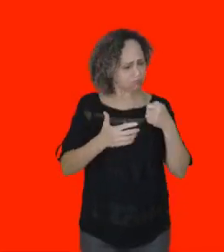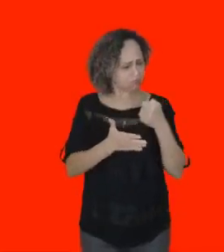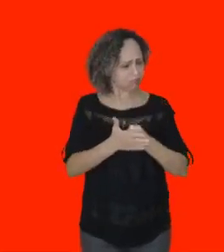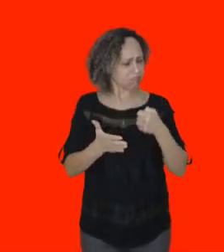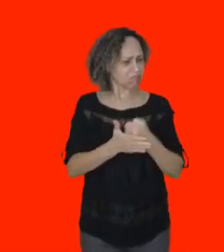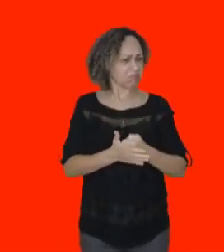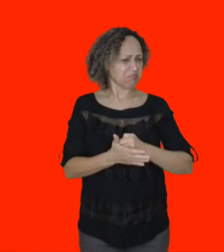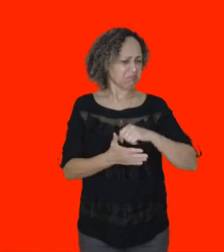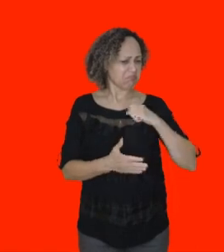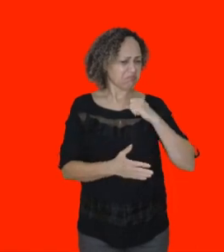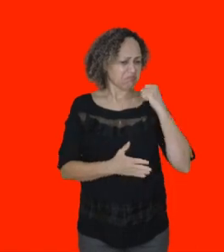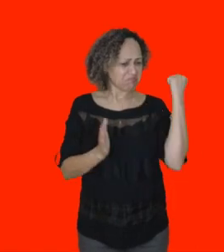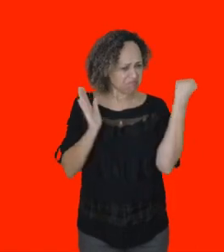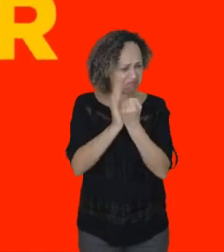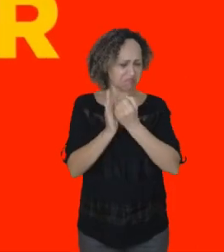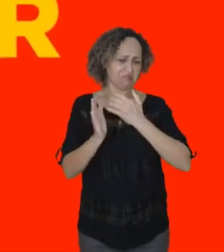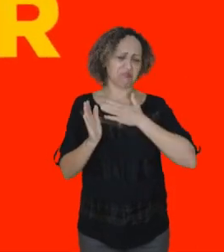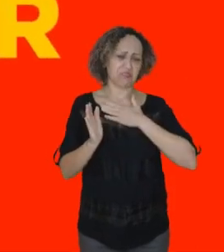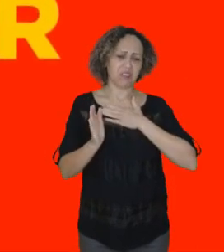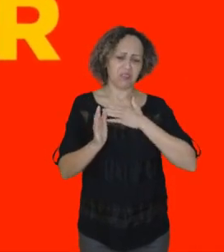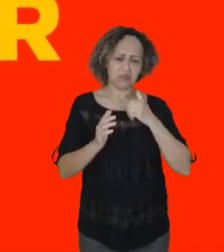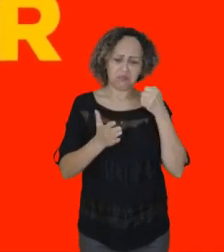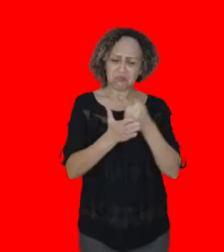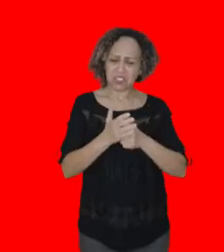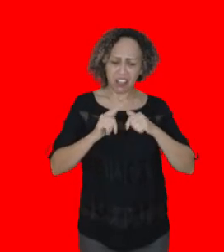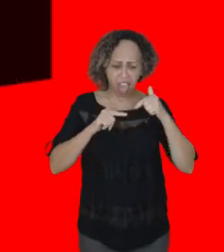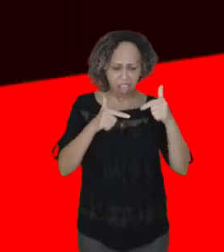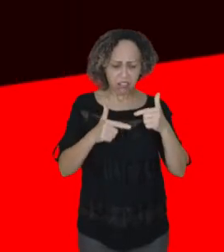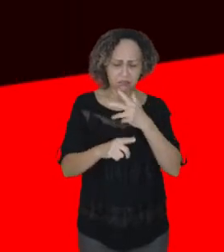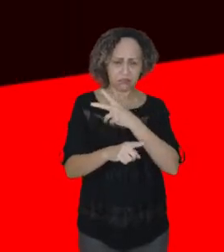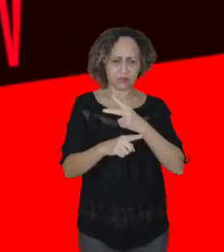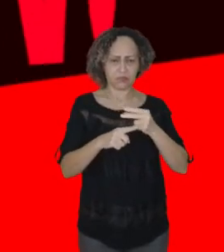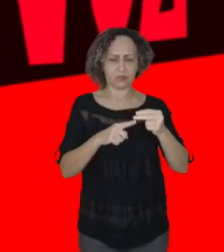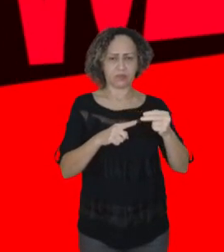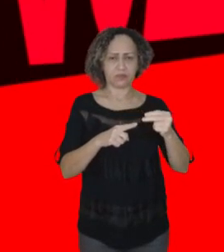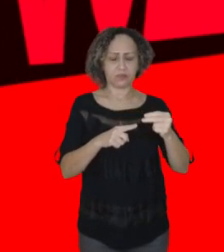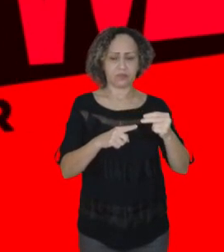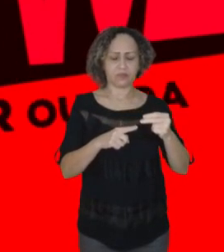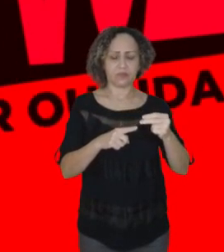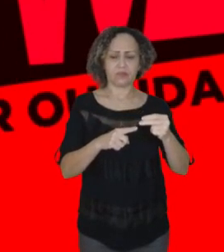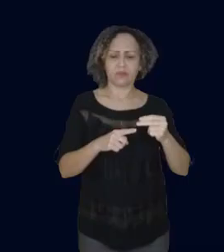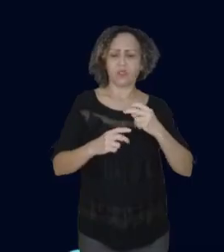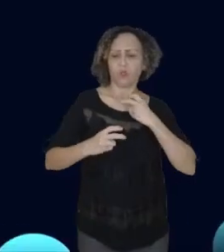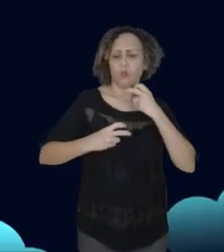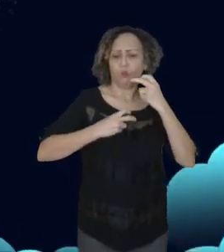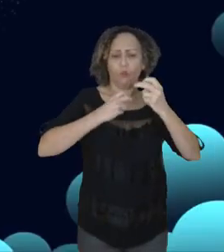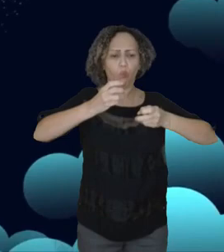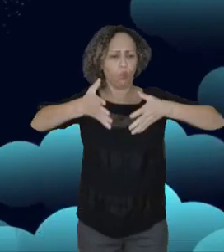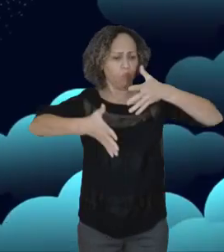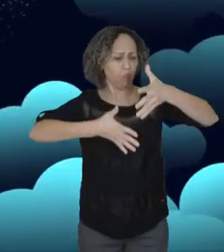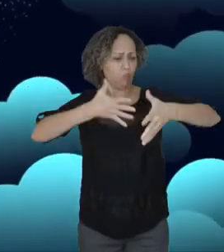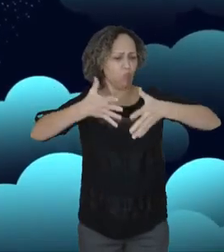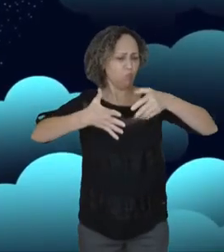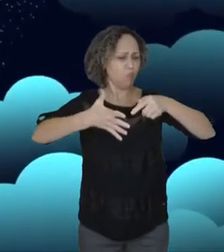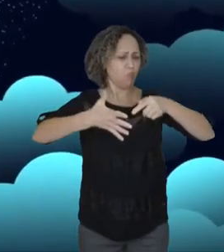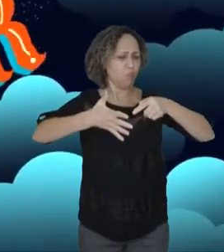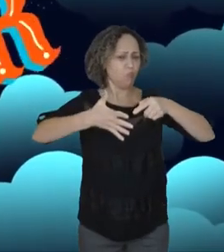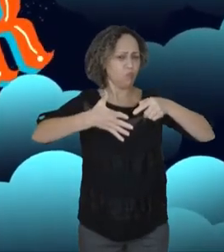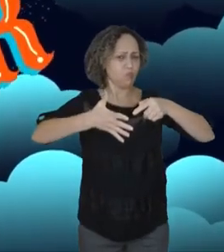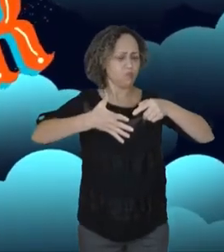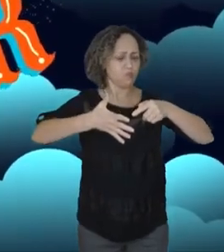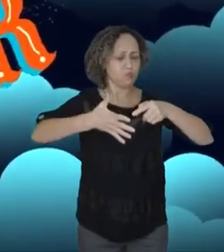sina, batalhando pra vencer. Tenho voz pra ser ouvida,